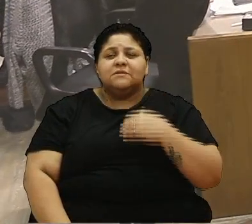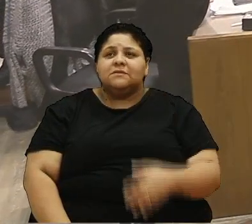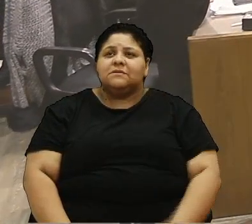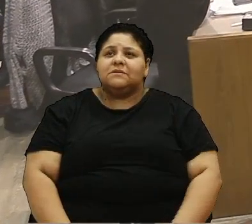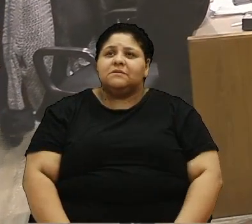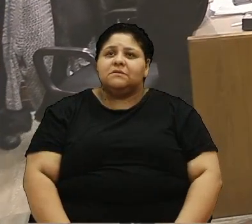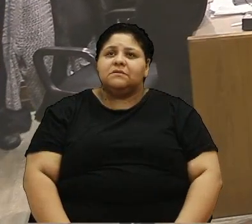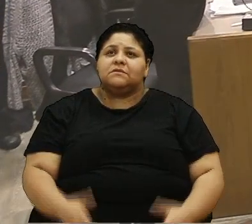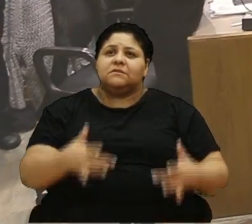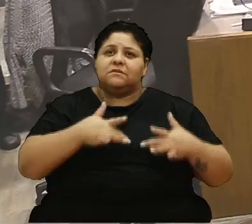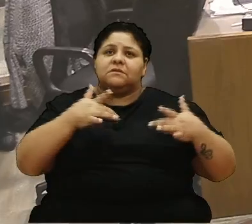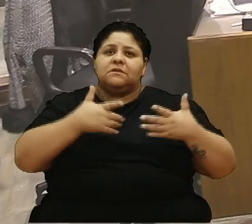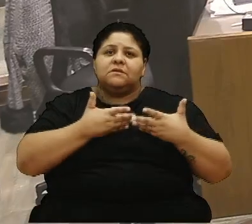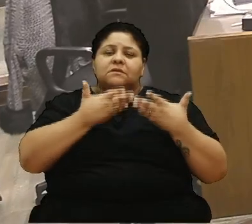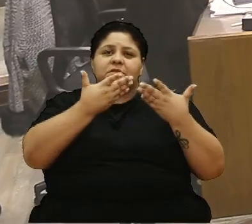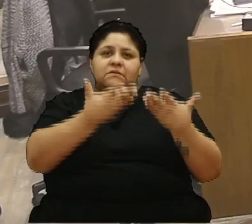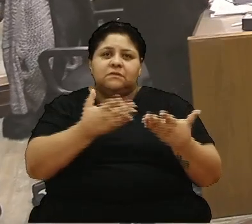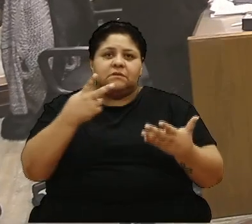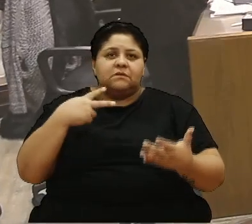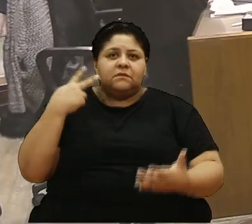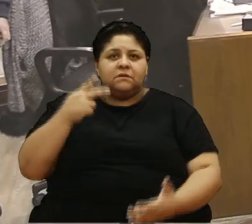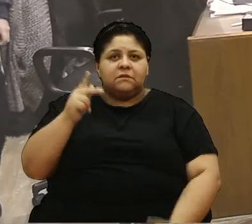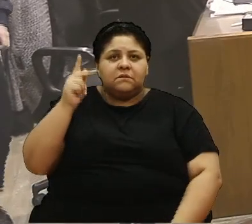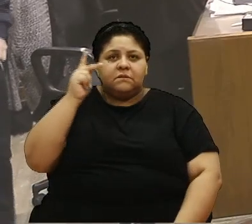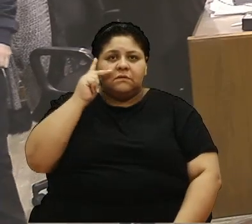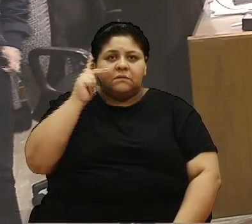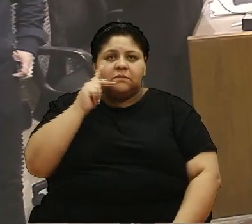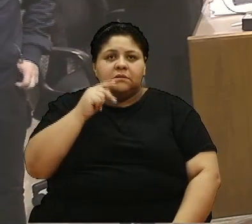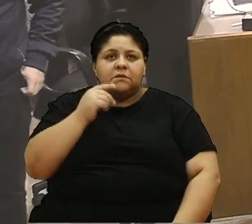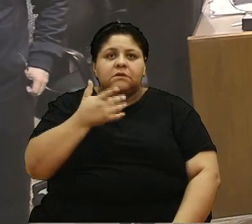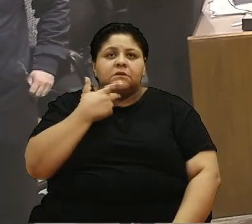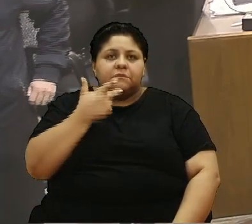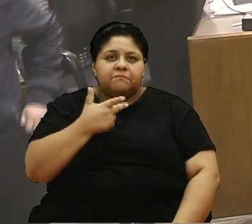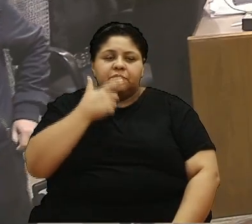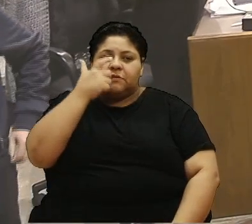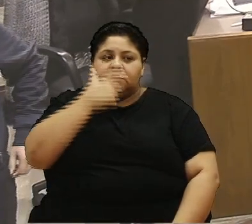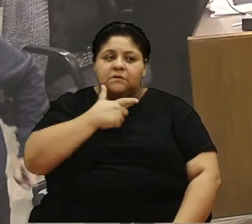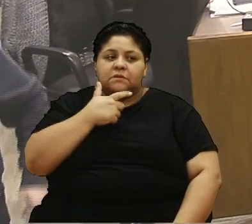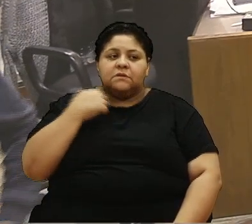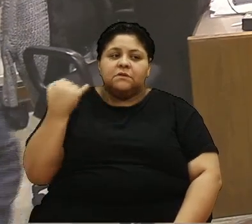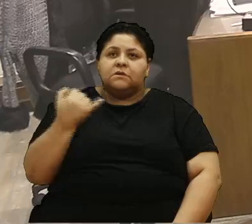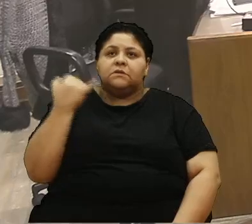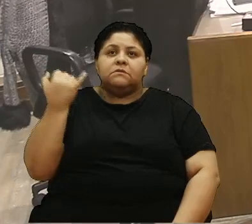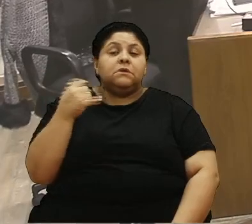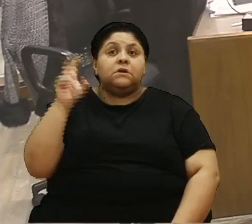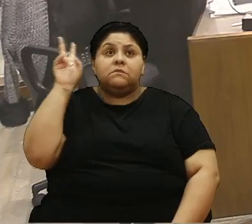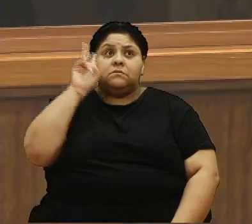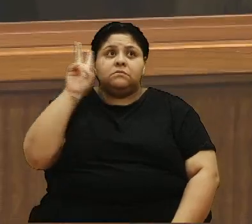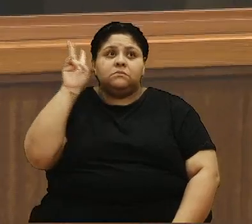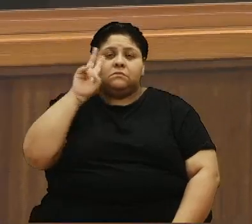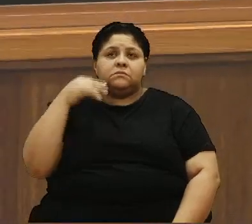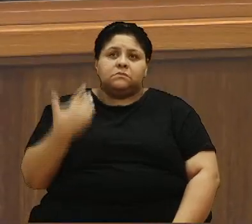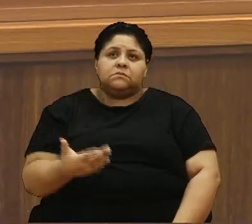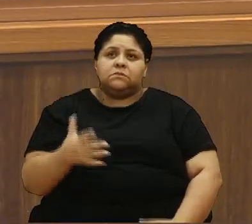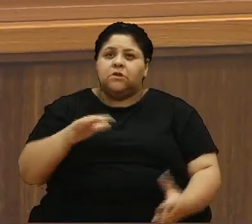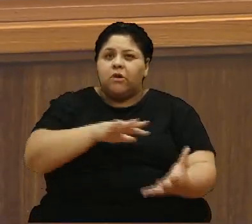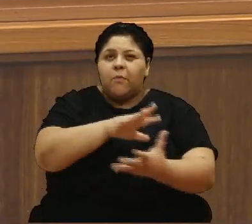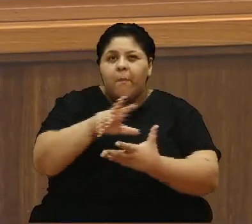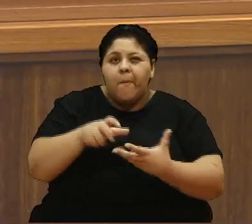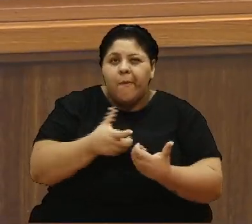Me solidarizo, vereador Cláudio Libada, a sua fala. Acho bem importante lembrarmos, né, o mundo